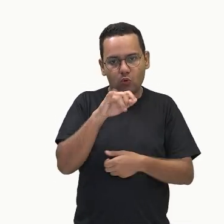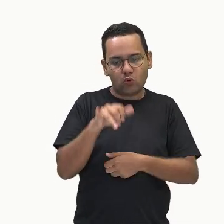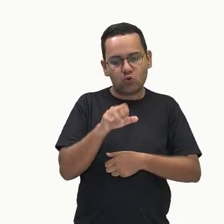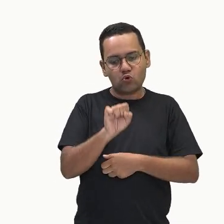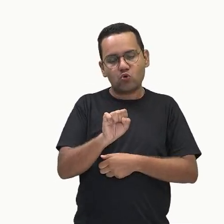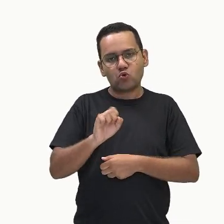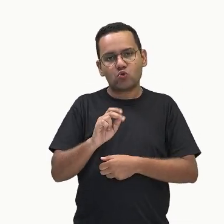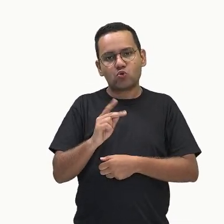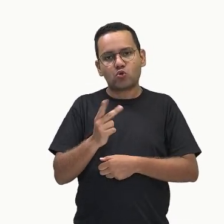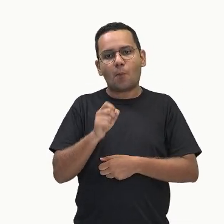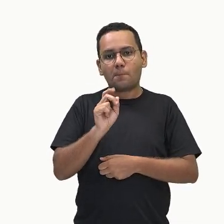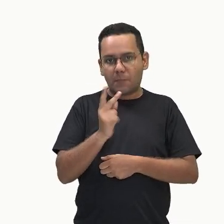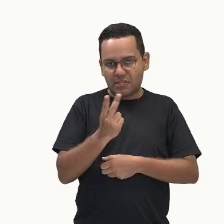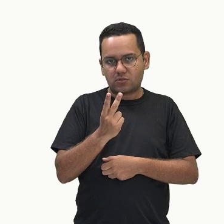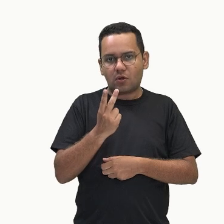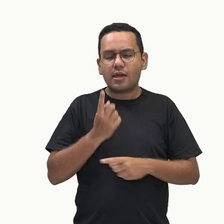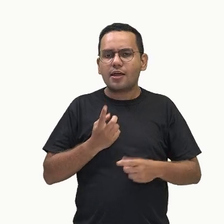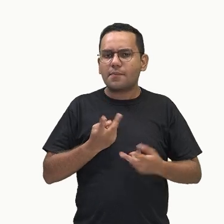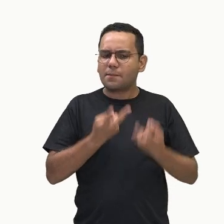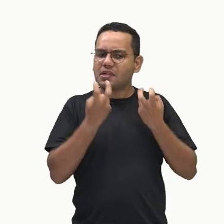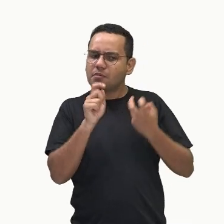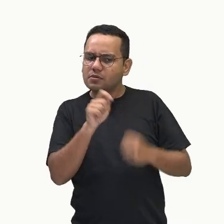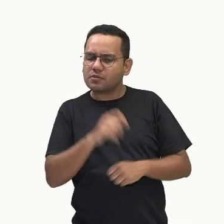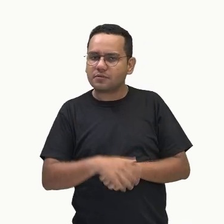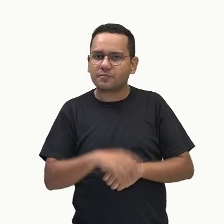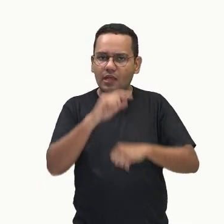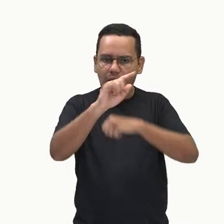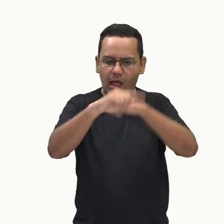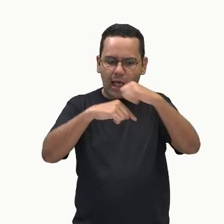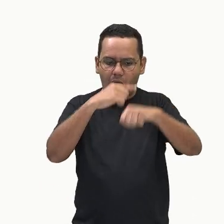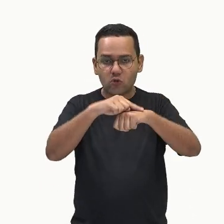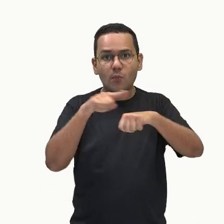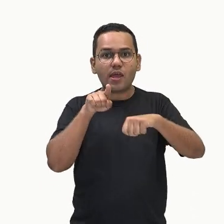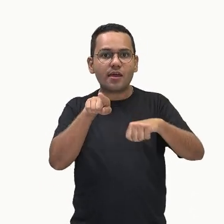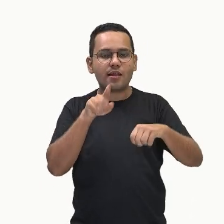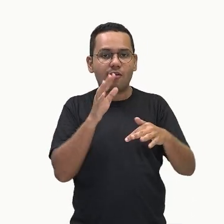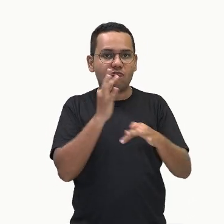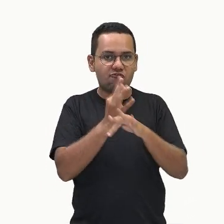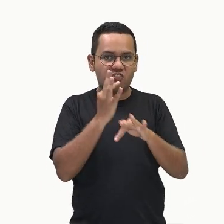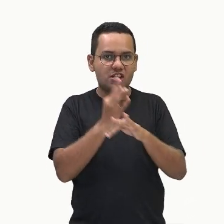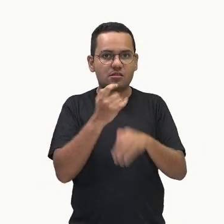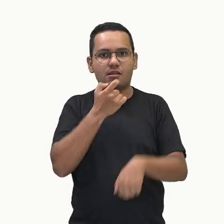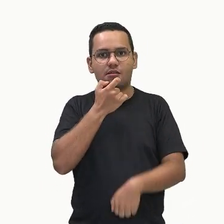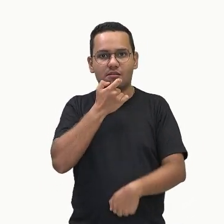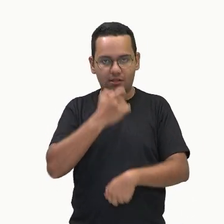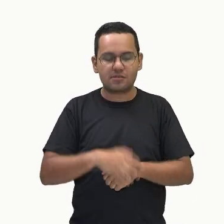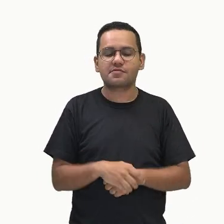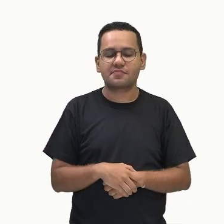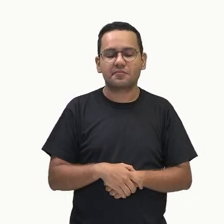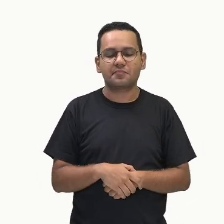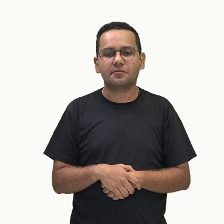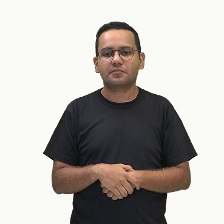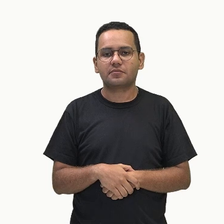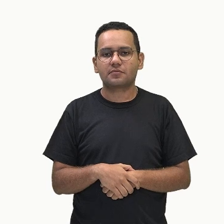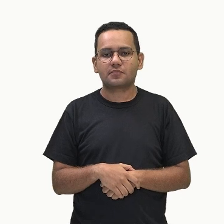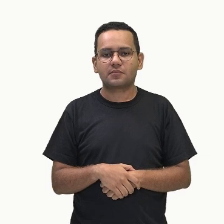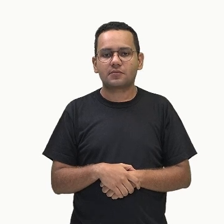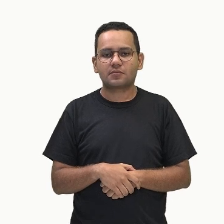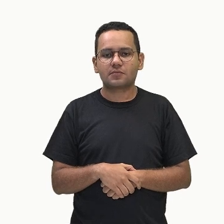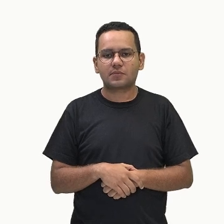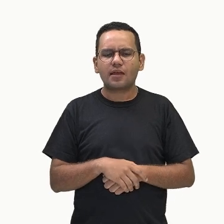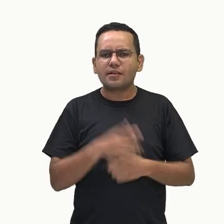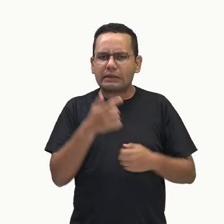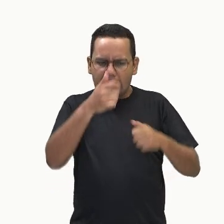que existia, identificou, né, que era um físico inglês, ele identificou a